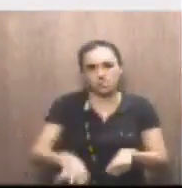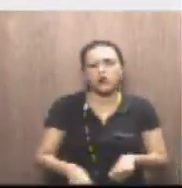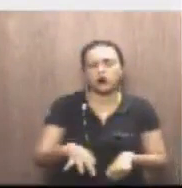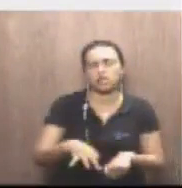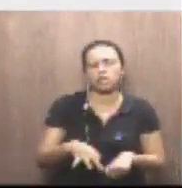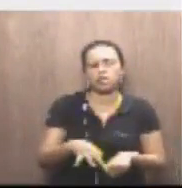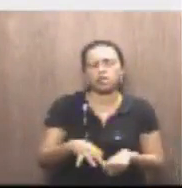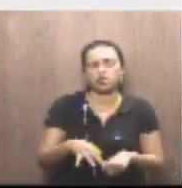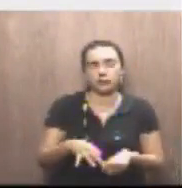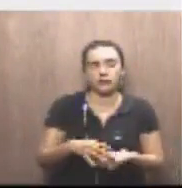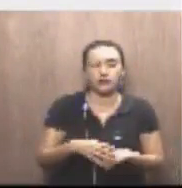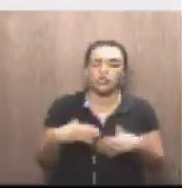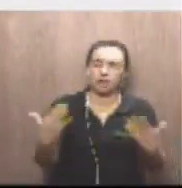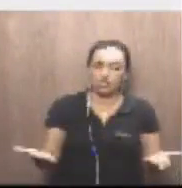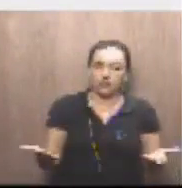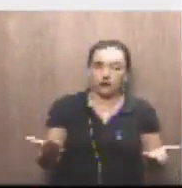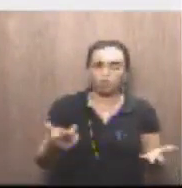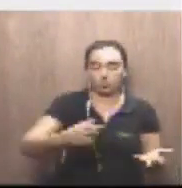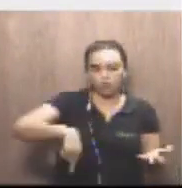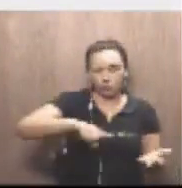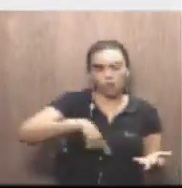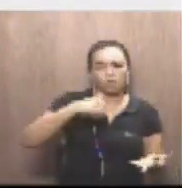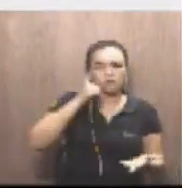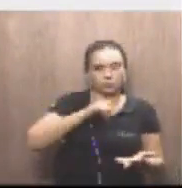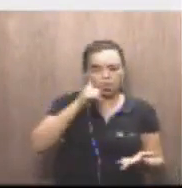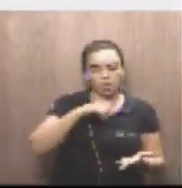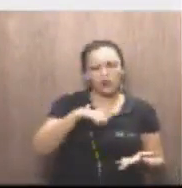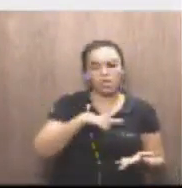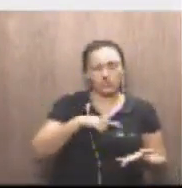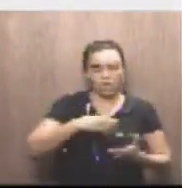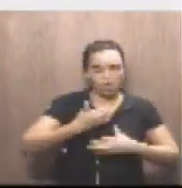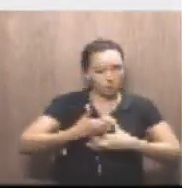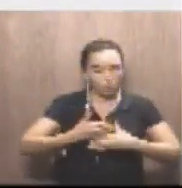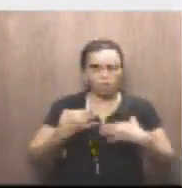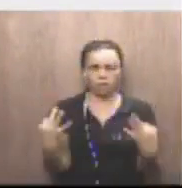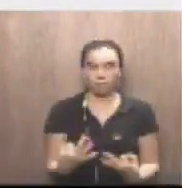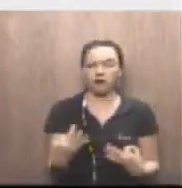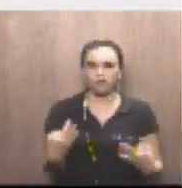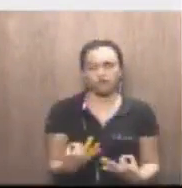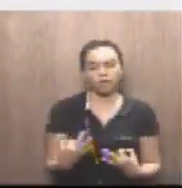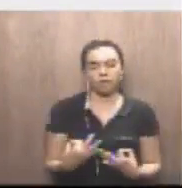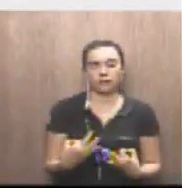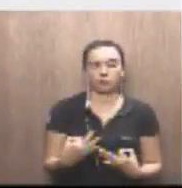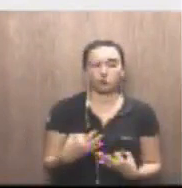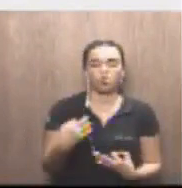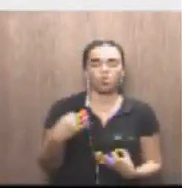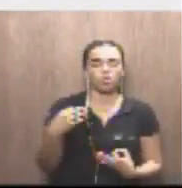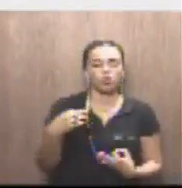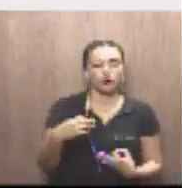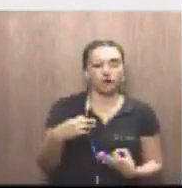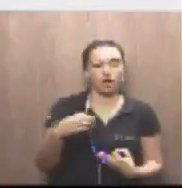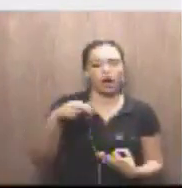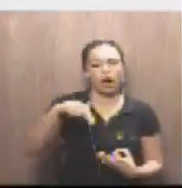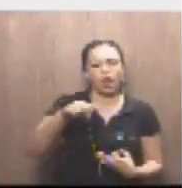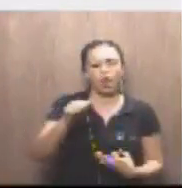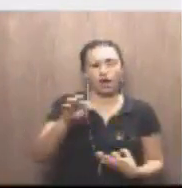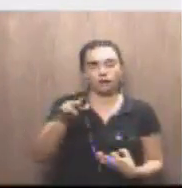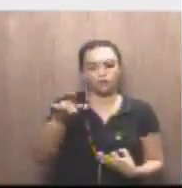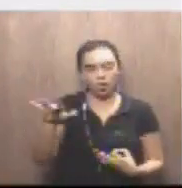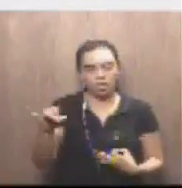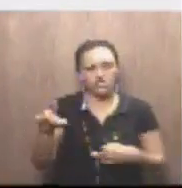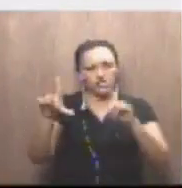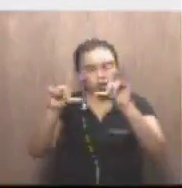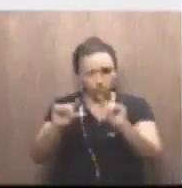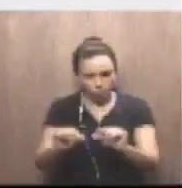neste organismo. Então, como nós mulheres temos um organismo perfeito, a sua natureza vai tratar de diminuir